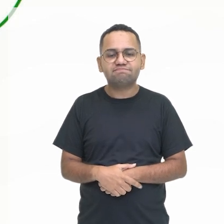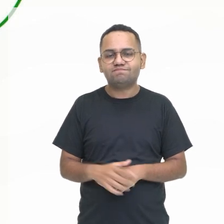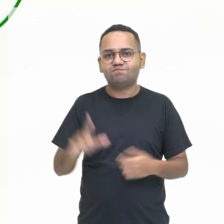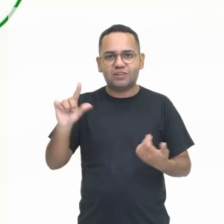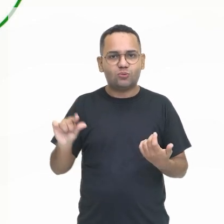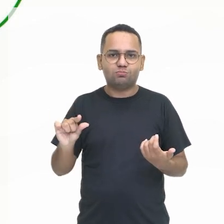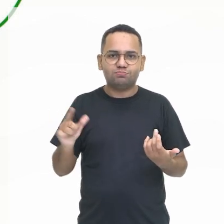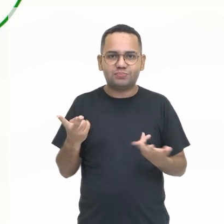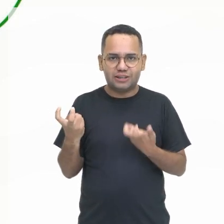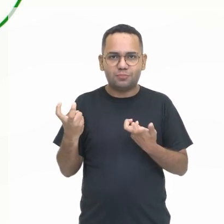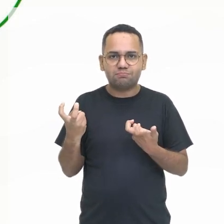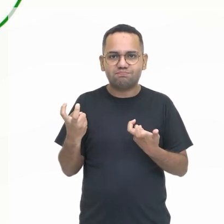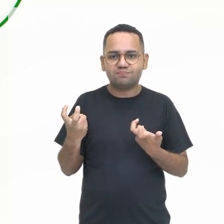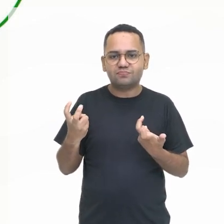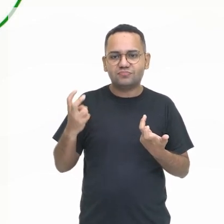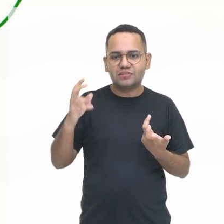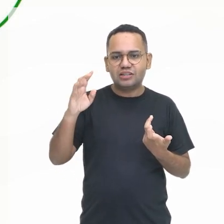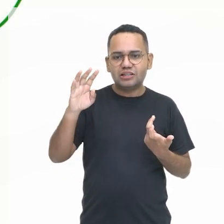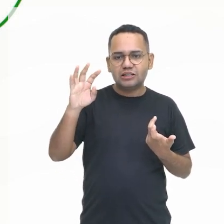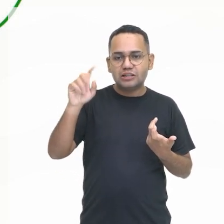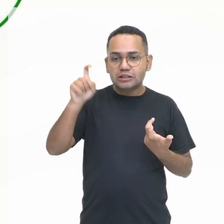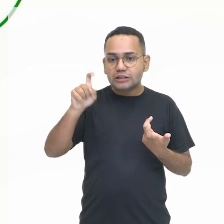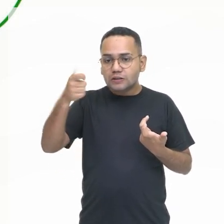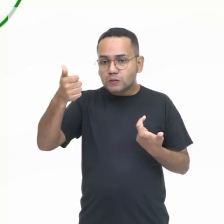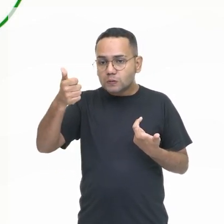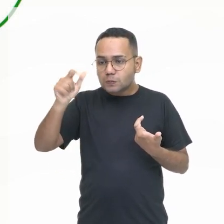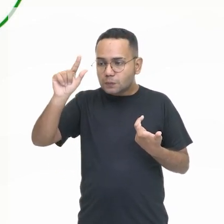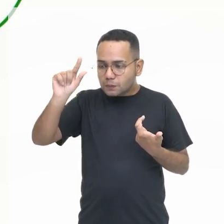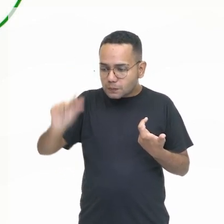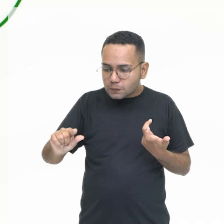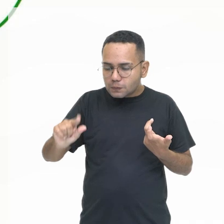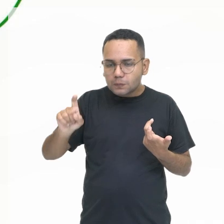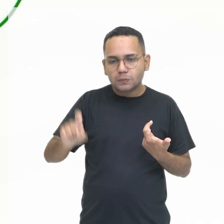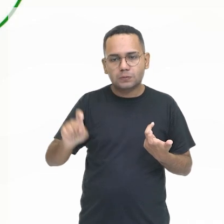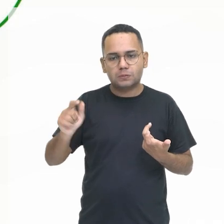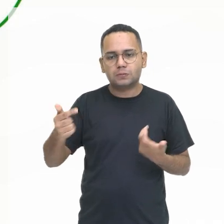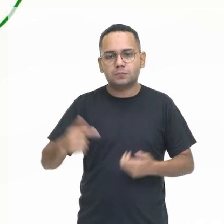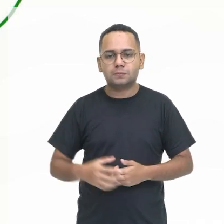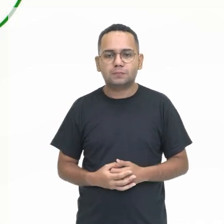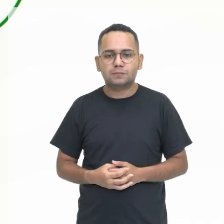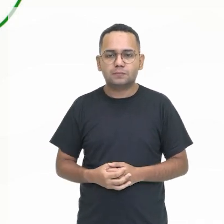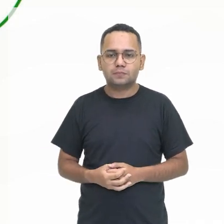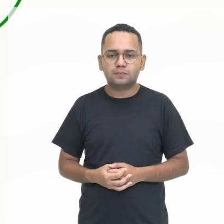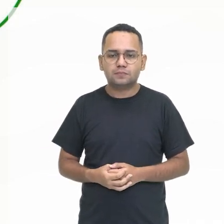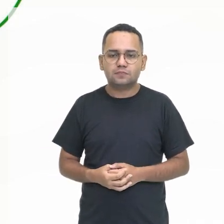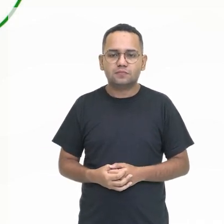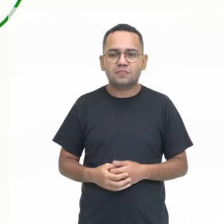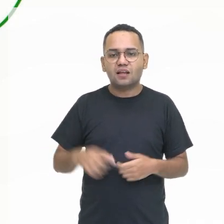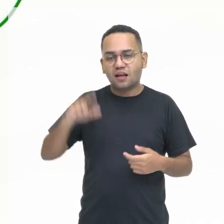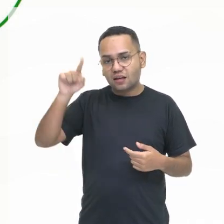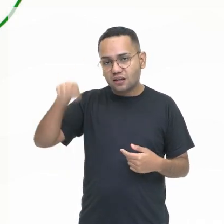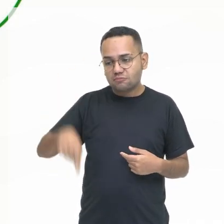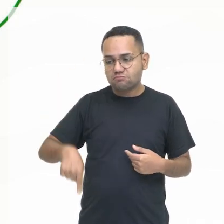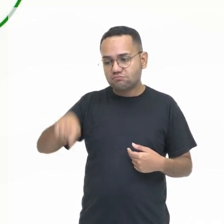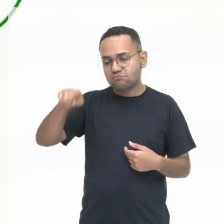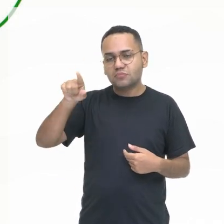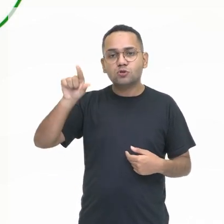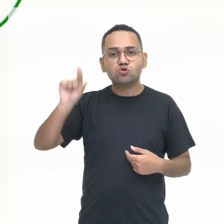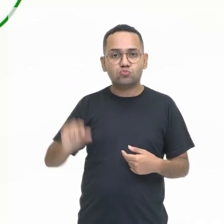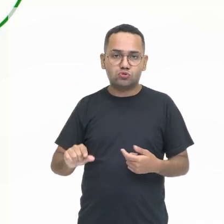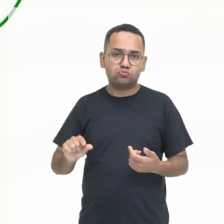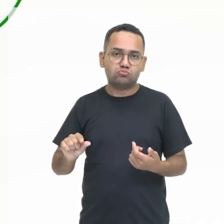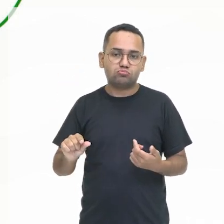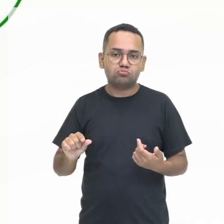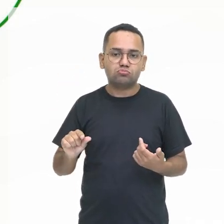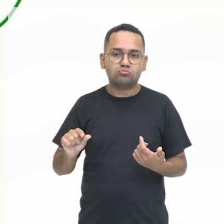tornando menor. Tá legal? Então, aumenta no domínio, aumenta o valor do x, no nosso eixo y, o valor da função,